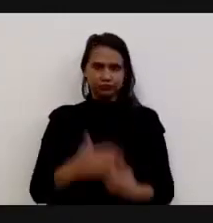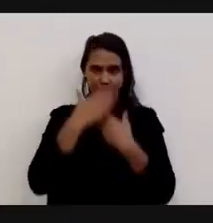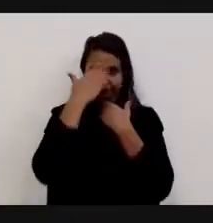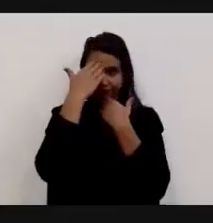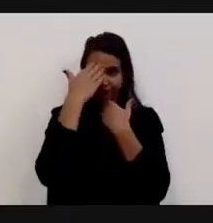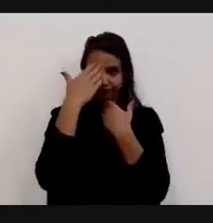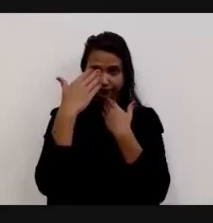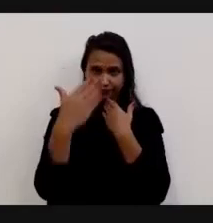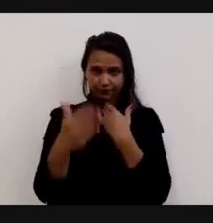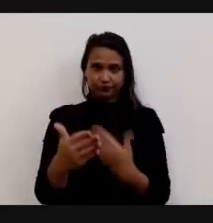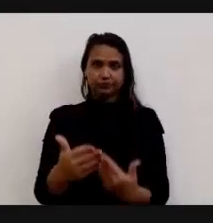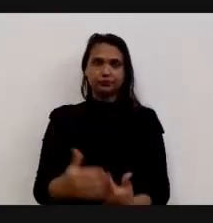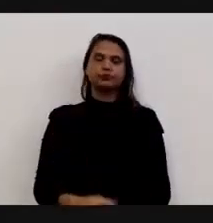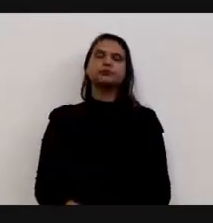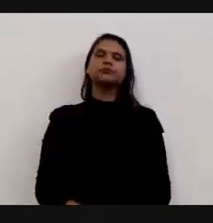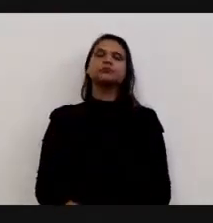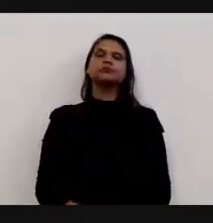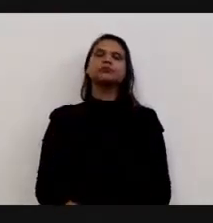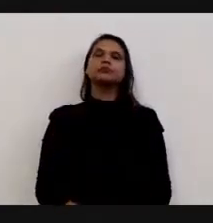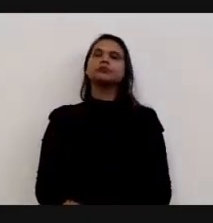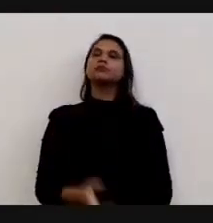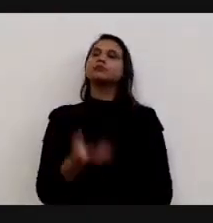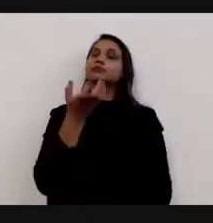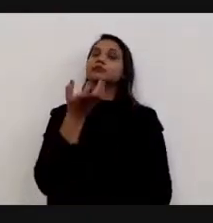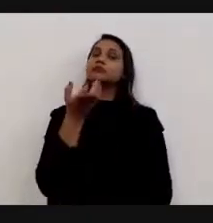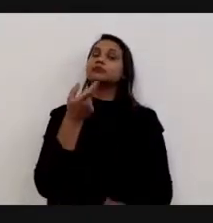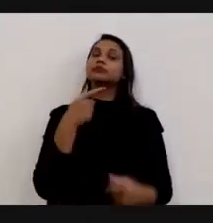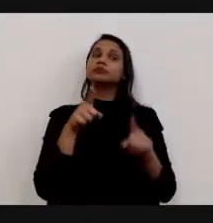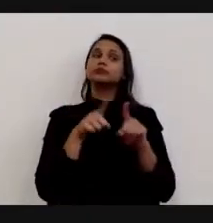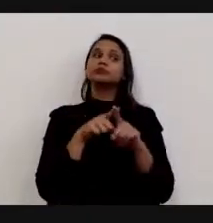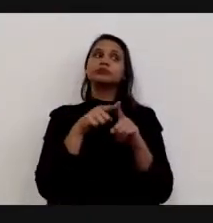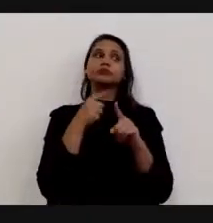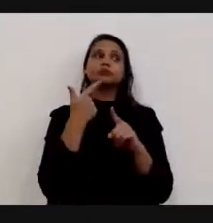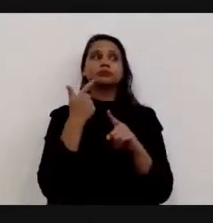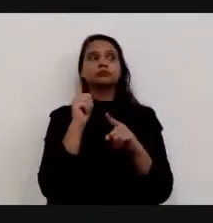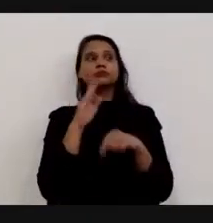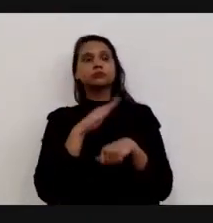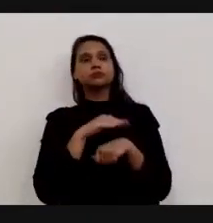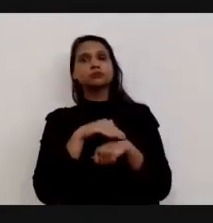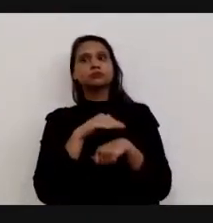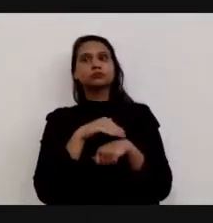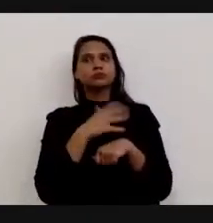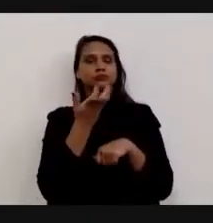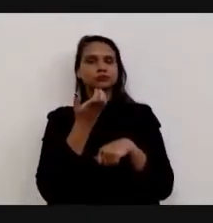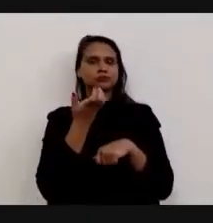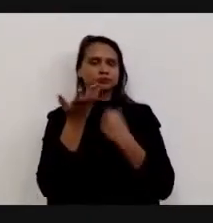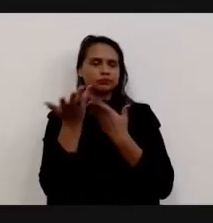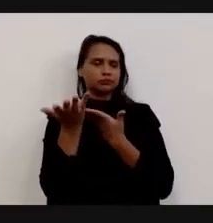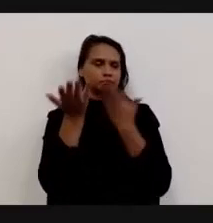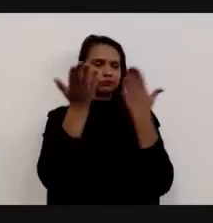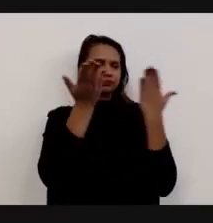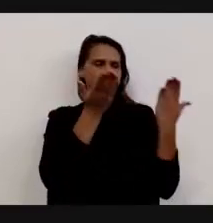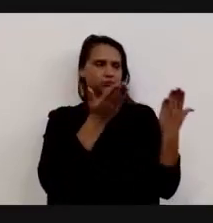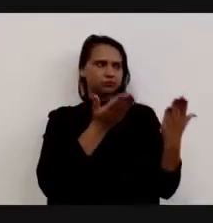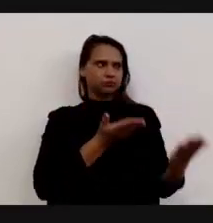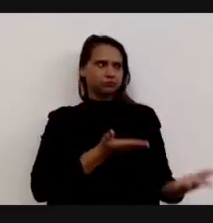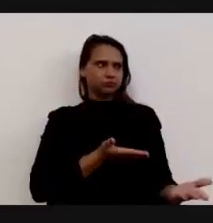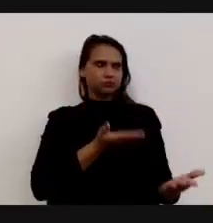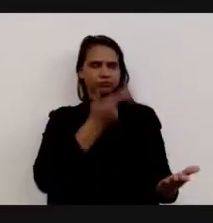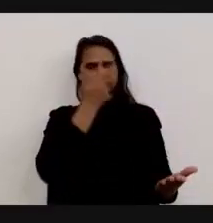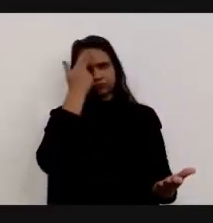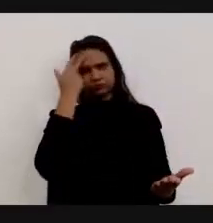Obrigado, Sérgio, mais uma vez. Eu agora queria passar para um outro momento. Queria convidar